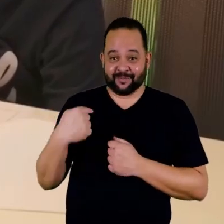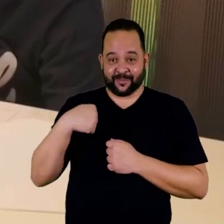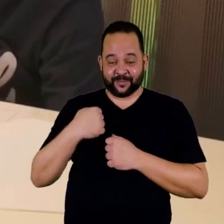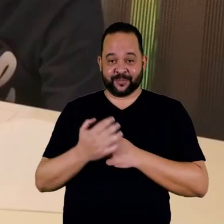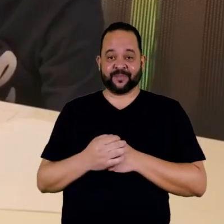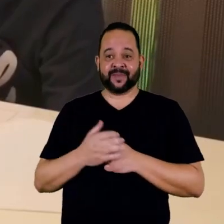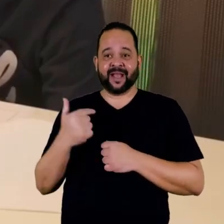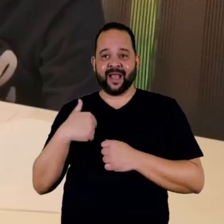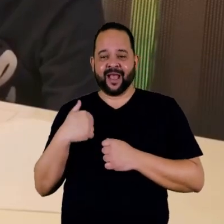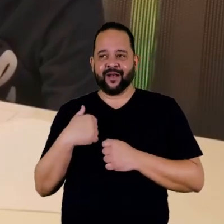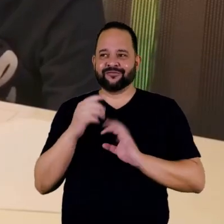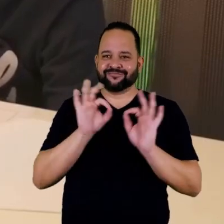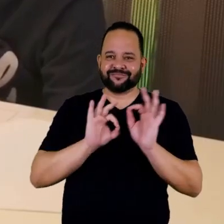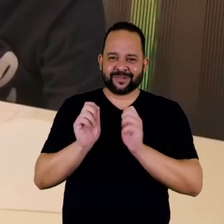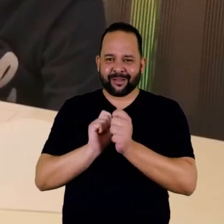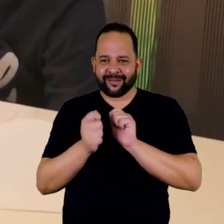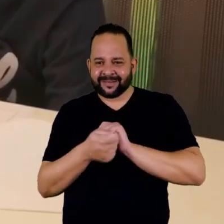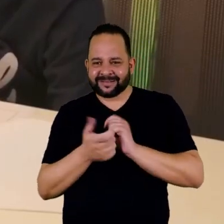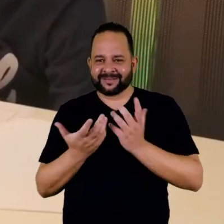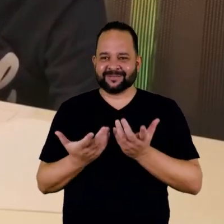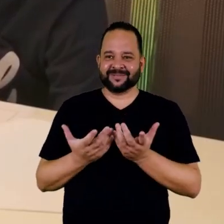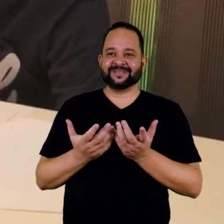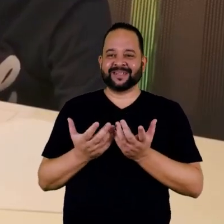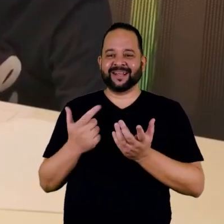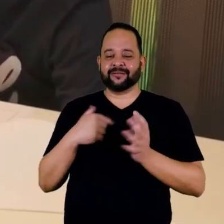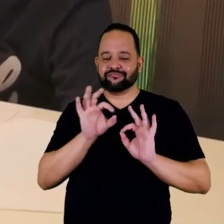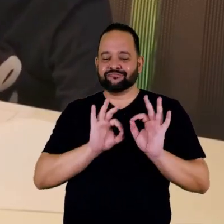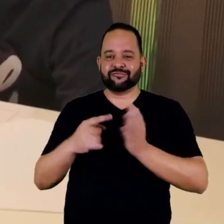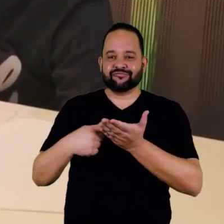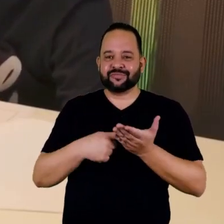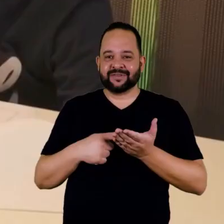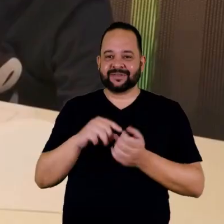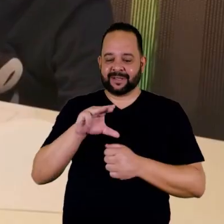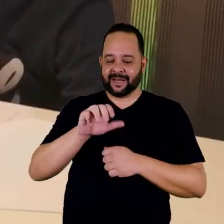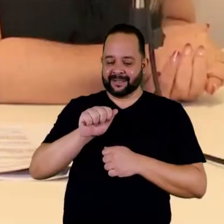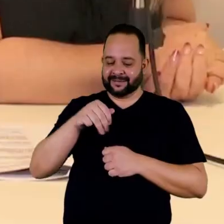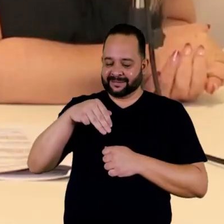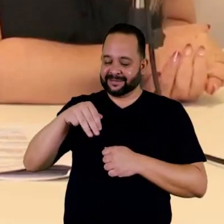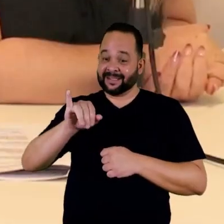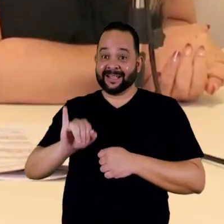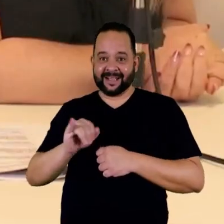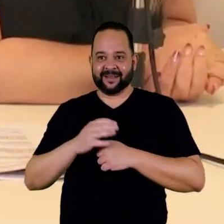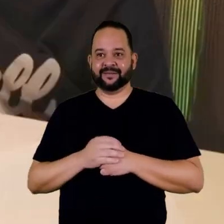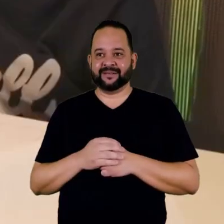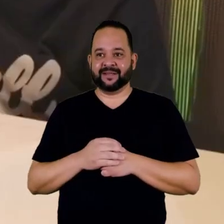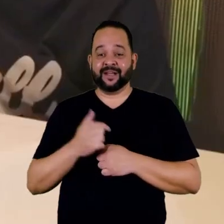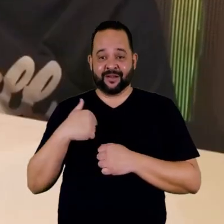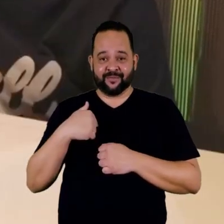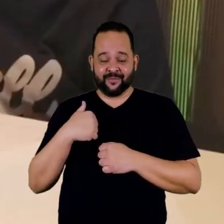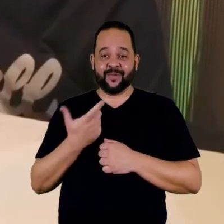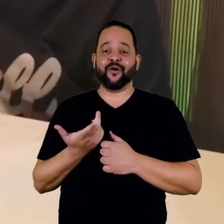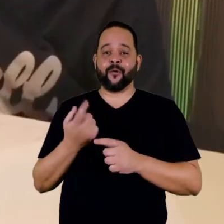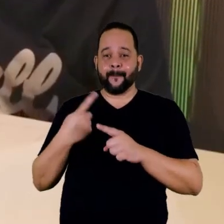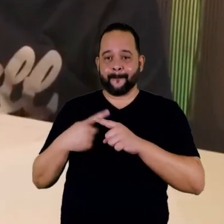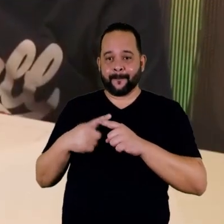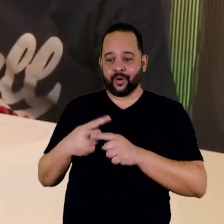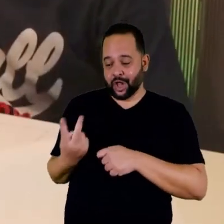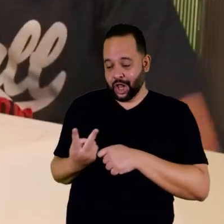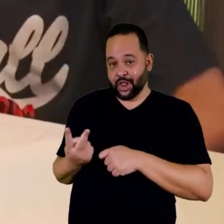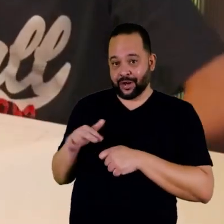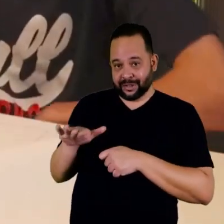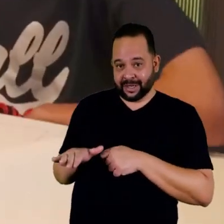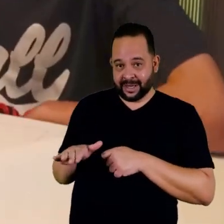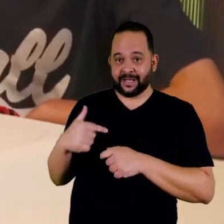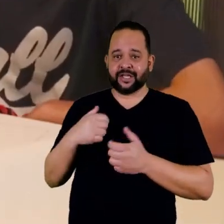chamar aí eu fui mexendo uns pauzinhos ali e deu quem é o meu é F mel porque quando era bem pequeno eu e